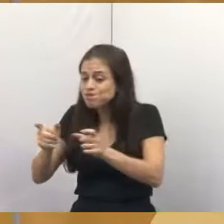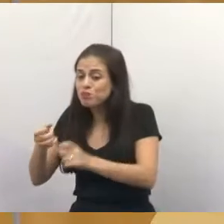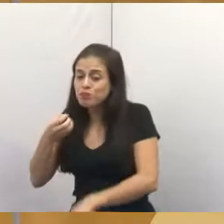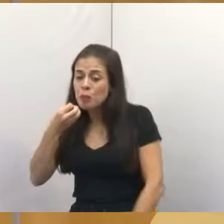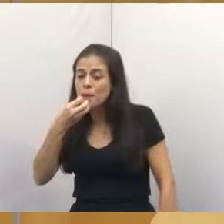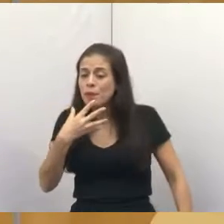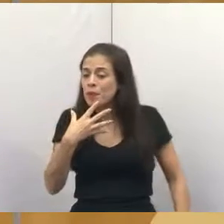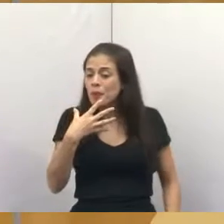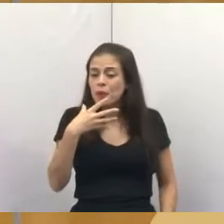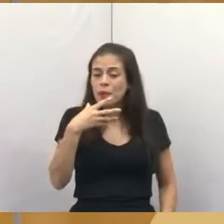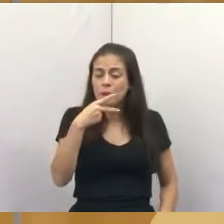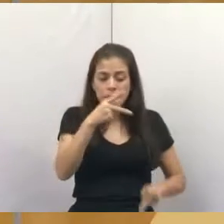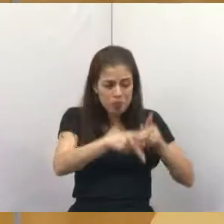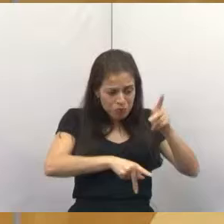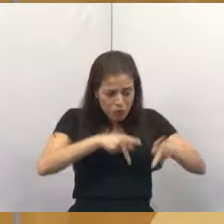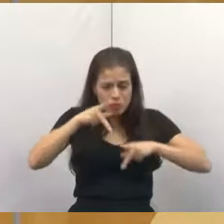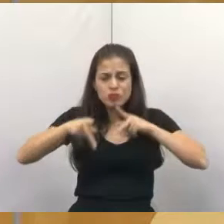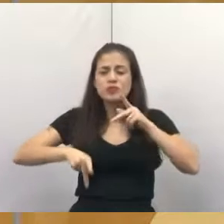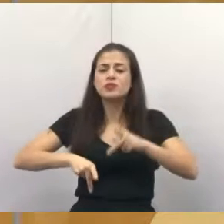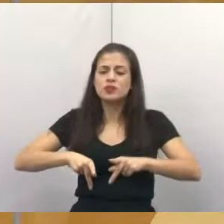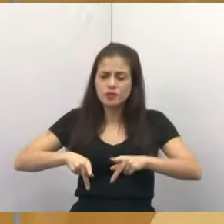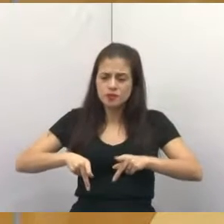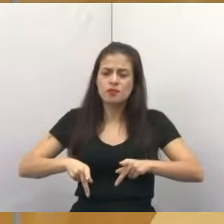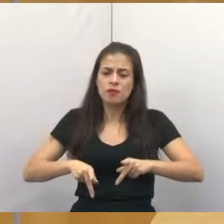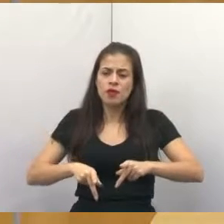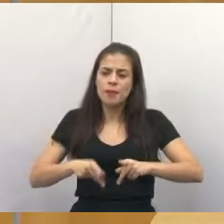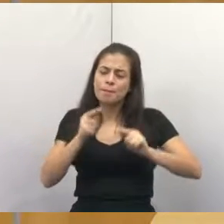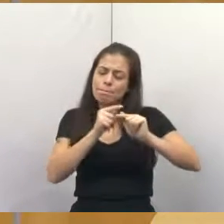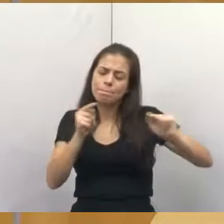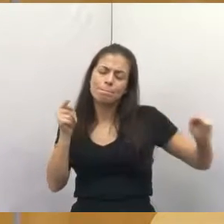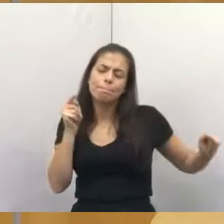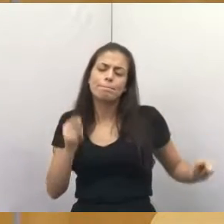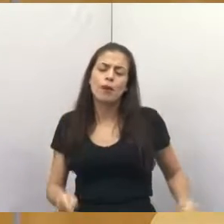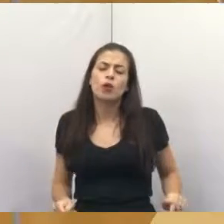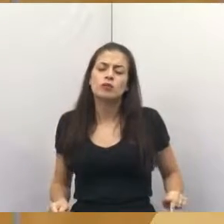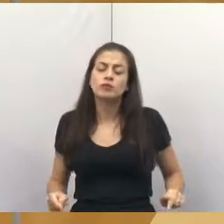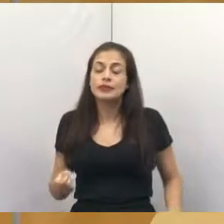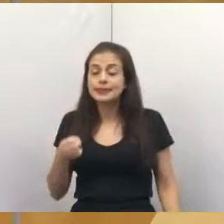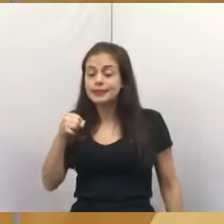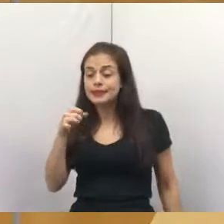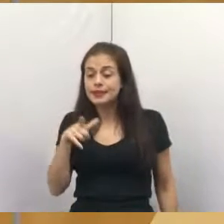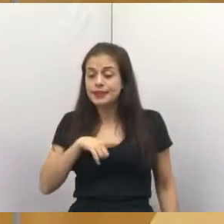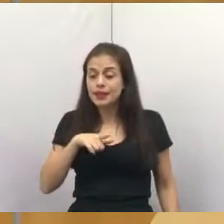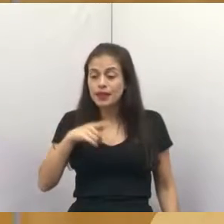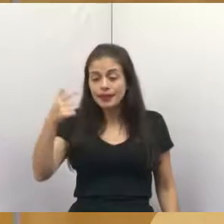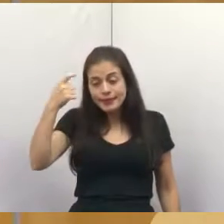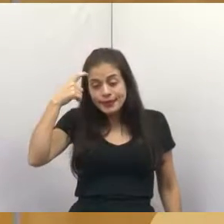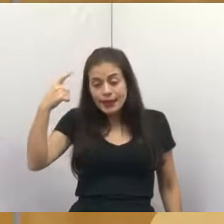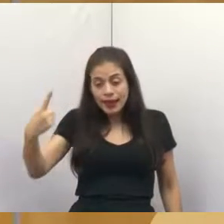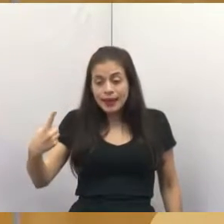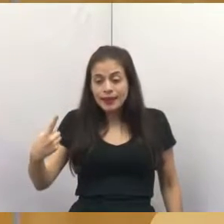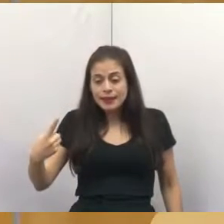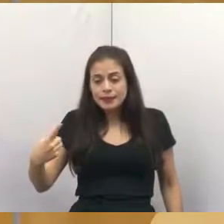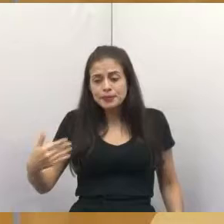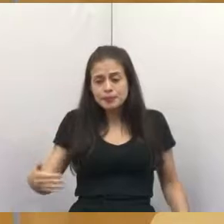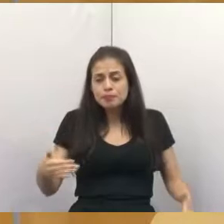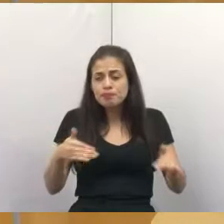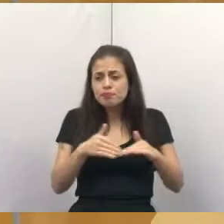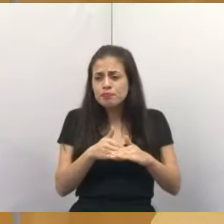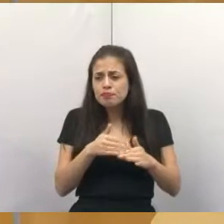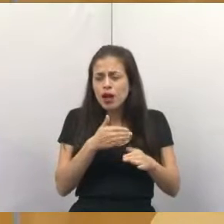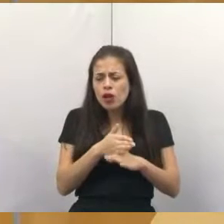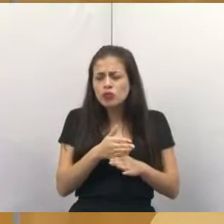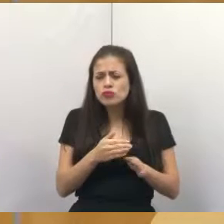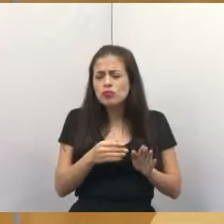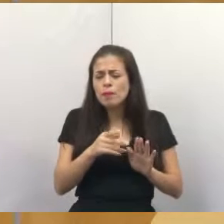Se tivermos uma ideia aqui, isso faz parte do processo. Nós já ouvimos tanto falar que essa